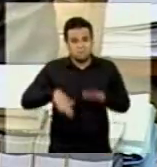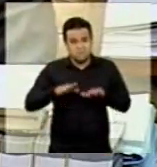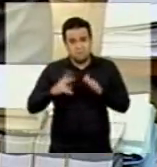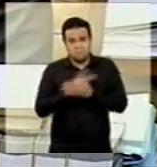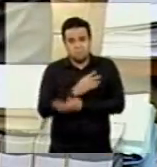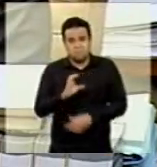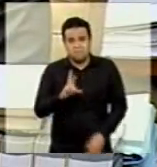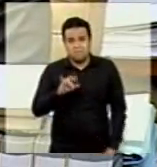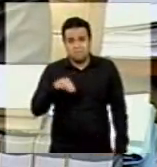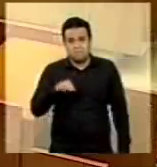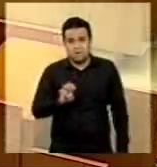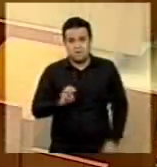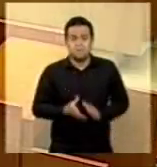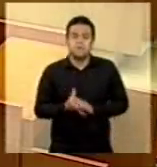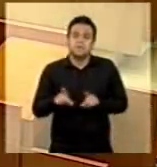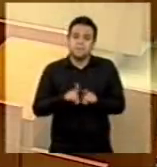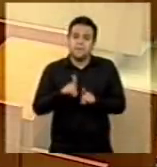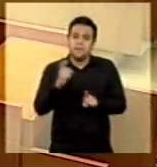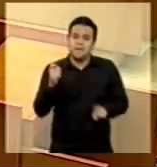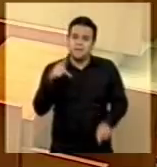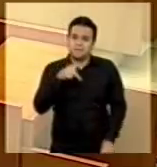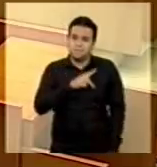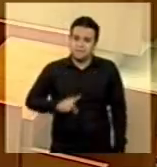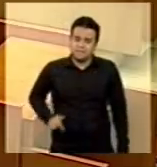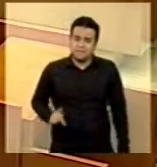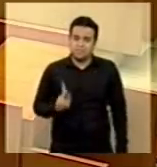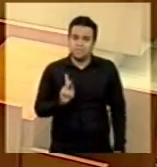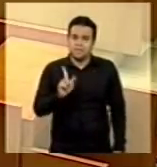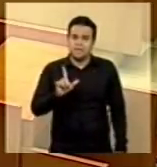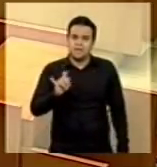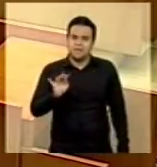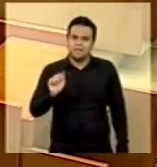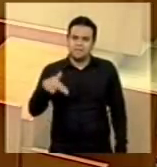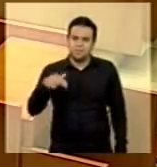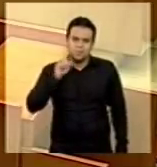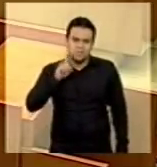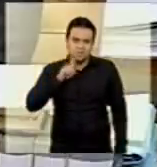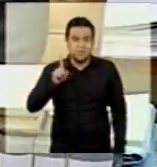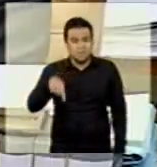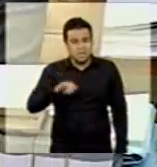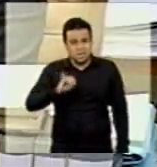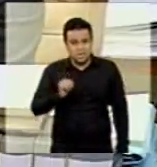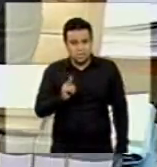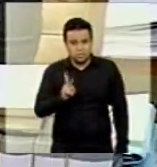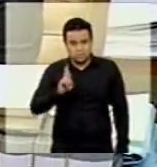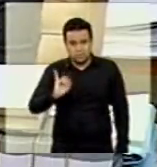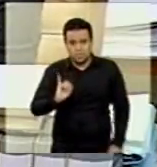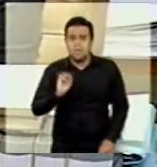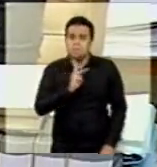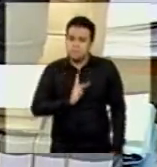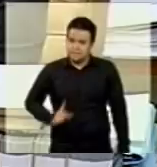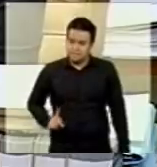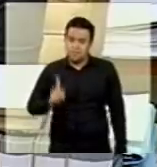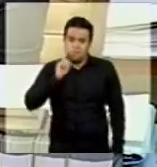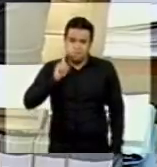O ex-presidente Clinton foi julgado por um júri pela primeira instância. É, os presidentes americanos,